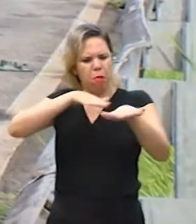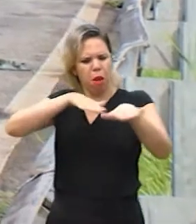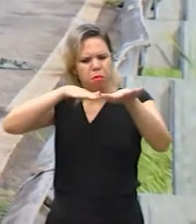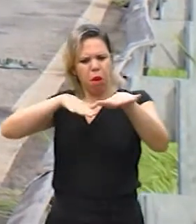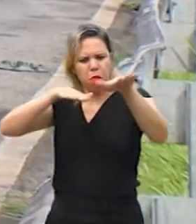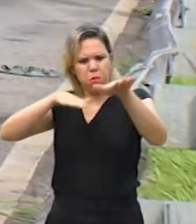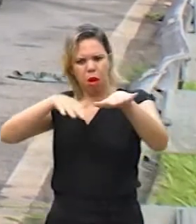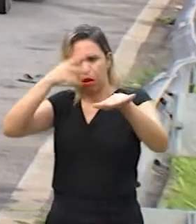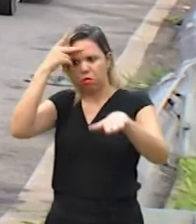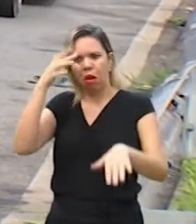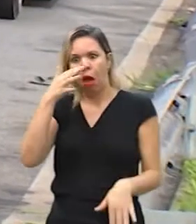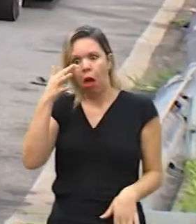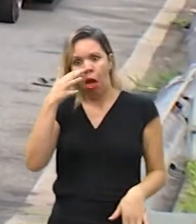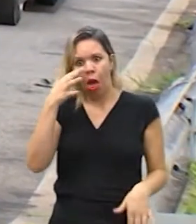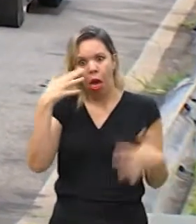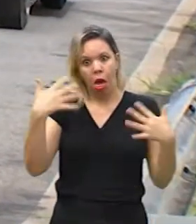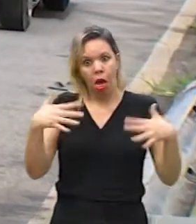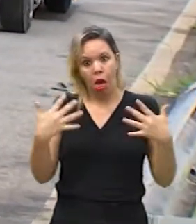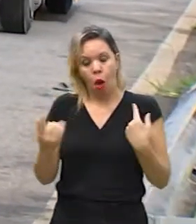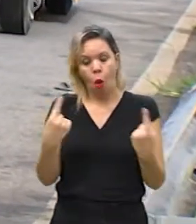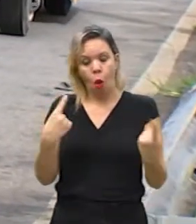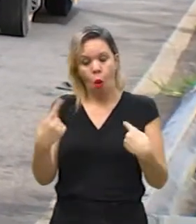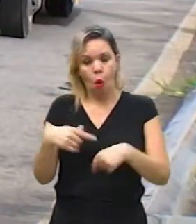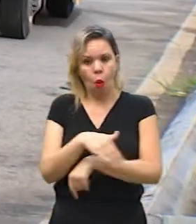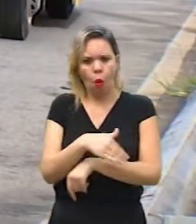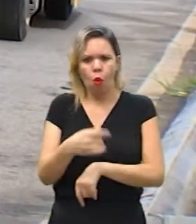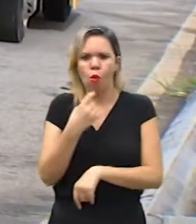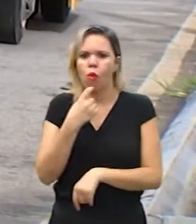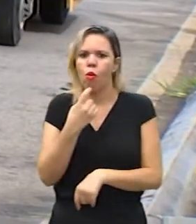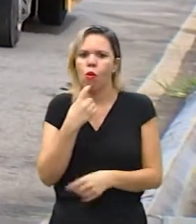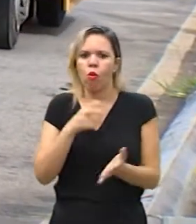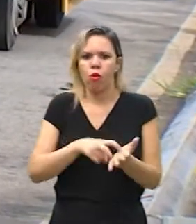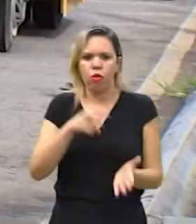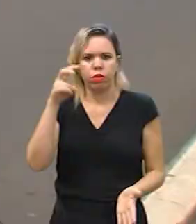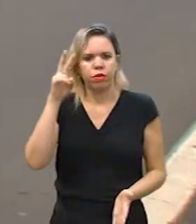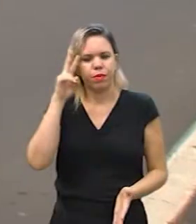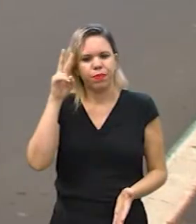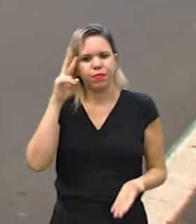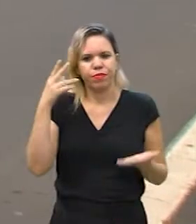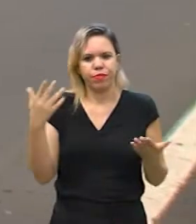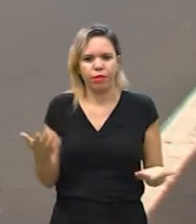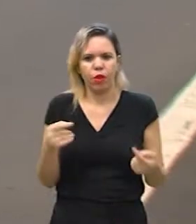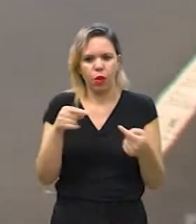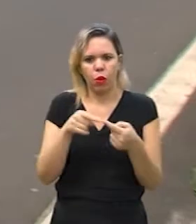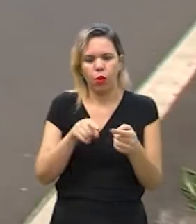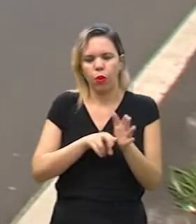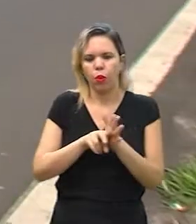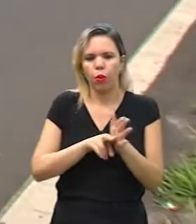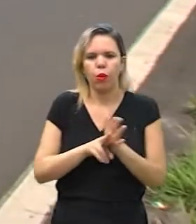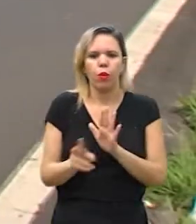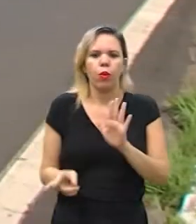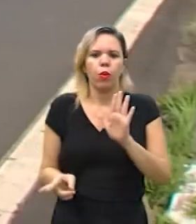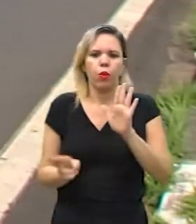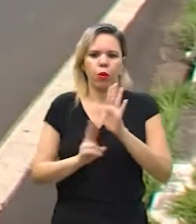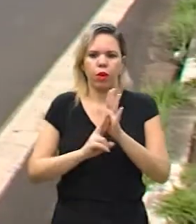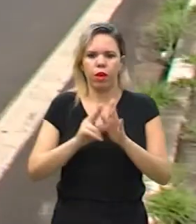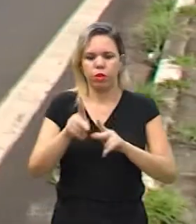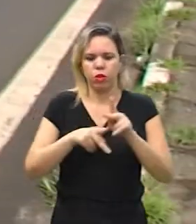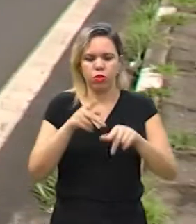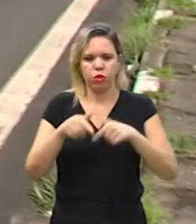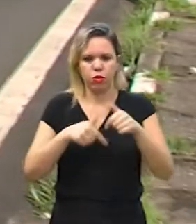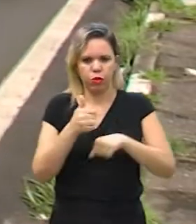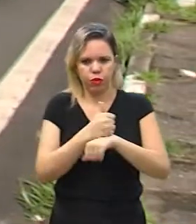da população nas ruas e avenidas de Campinas na manhã desta segunda-feira de acordo com representantes do setor